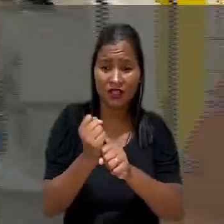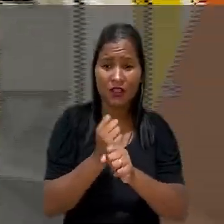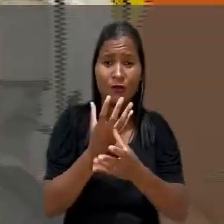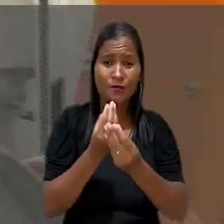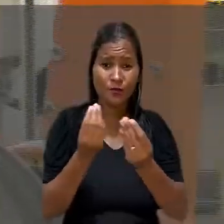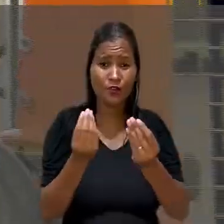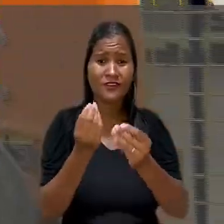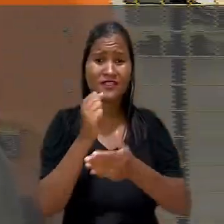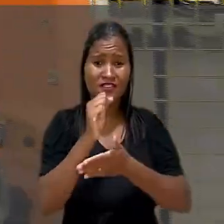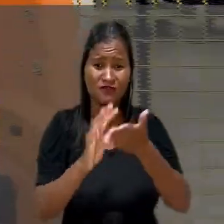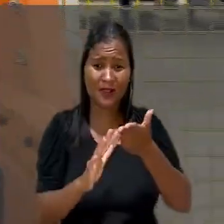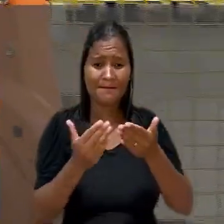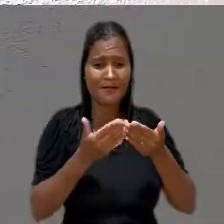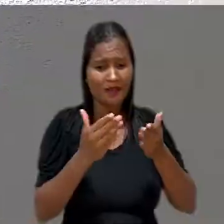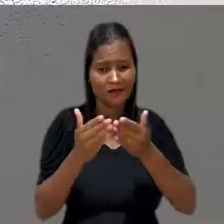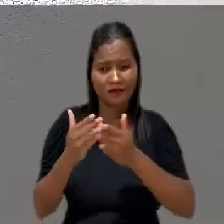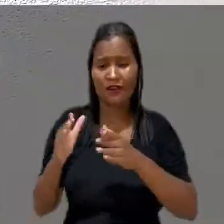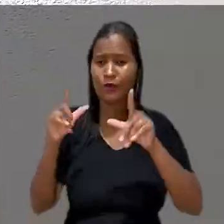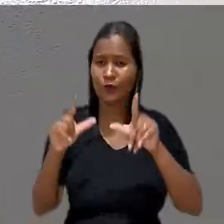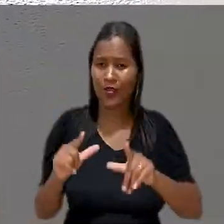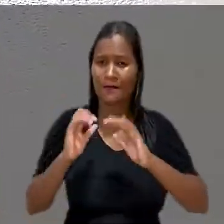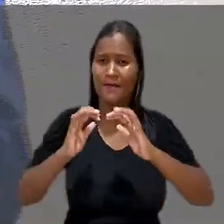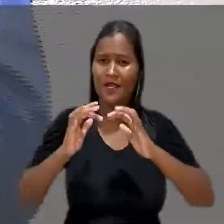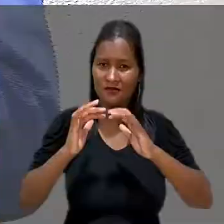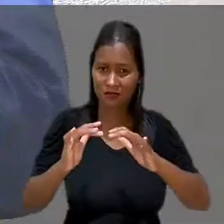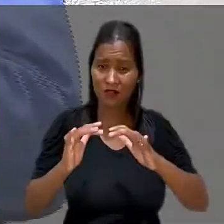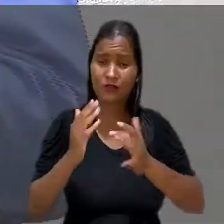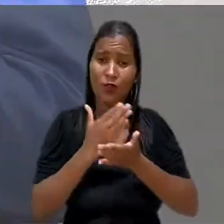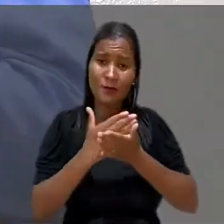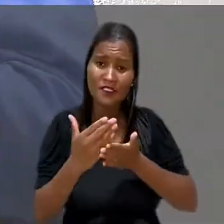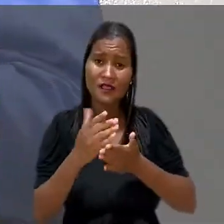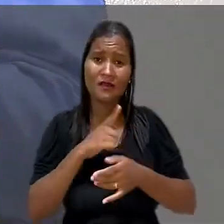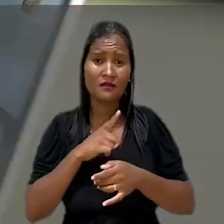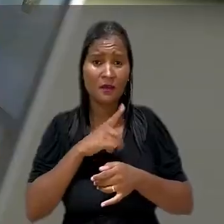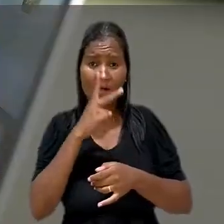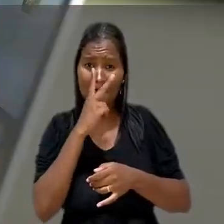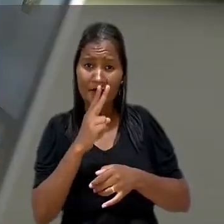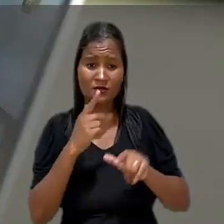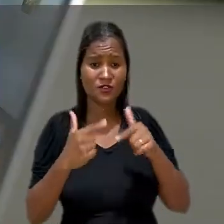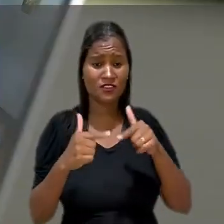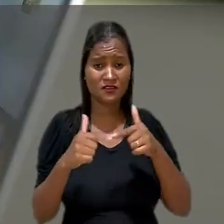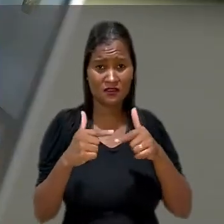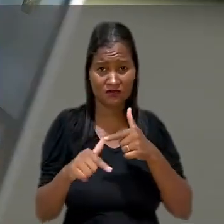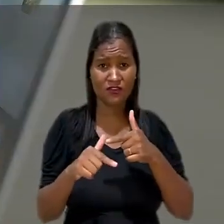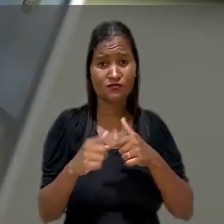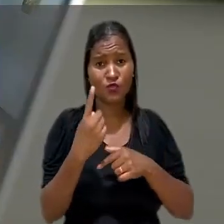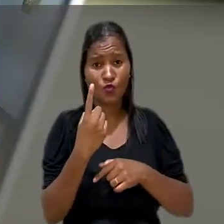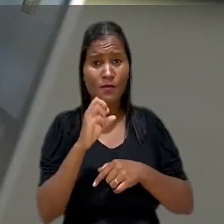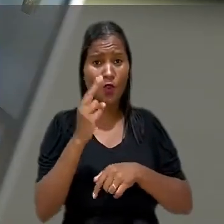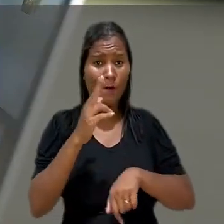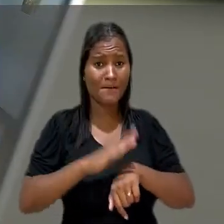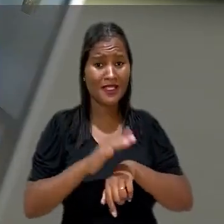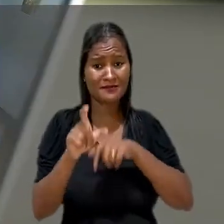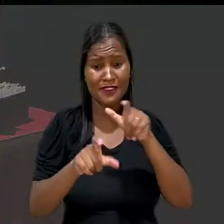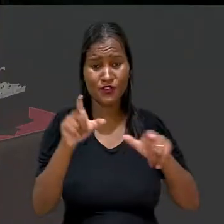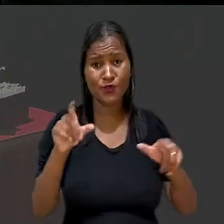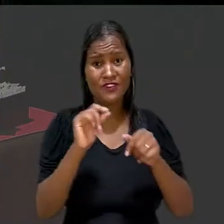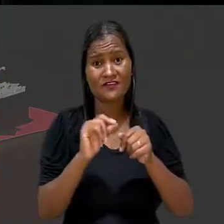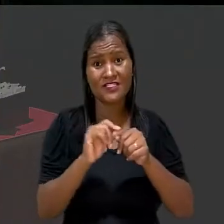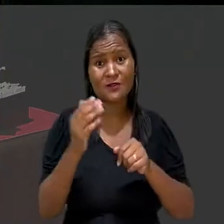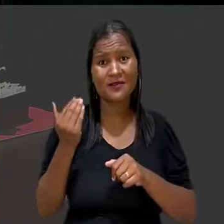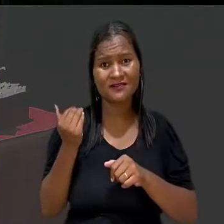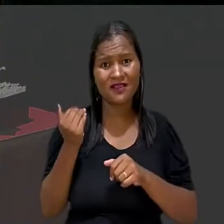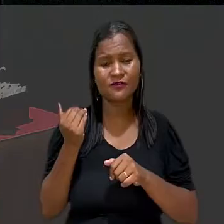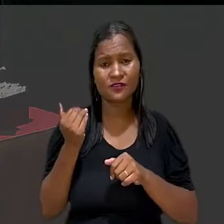muitas atividades perderam espaço para as máquinas que passaram a realizar o mesmo serviço que uma ou mais pessoas entregavam. Por